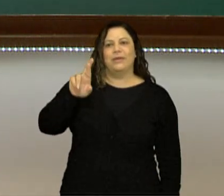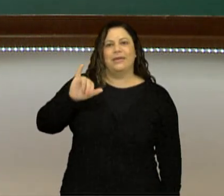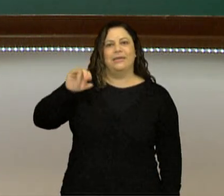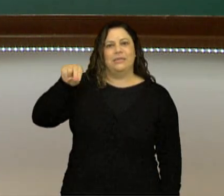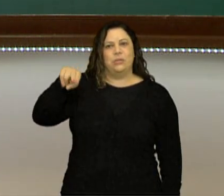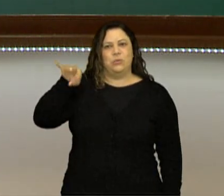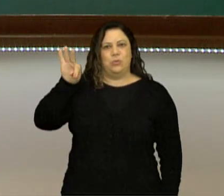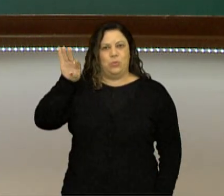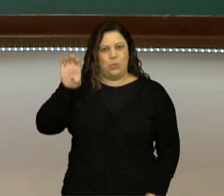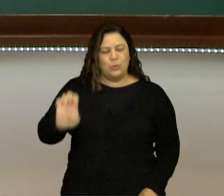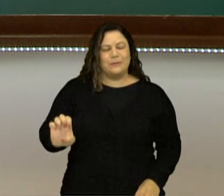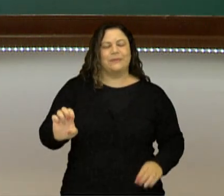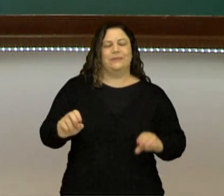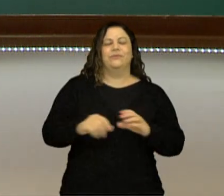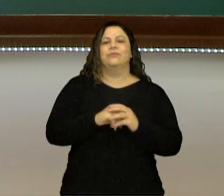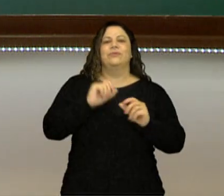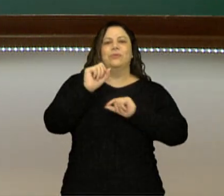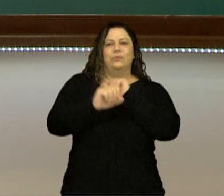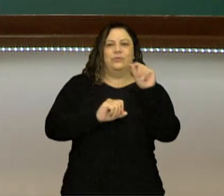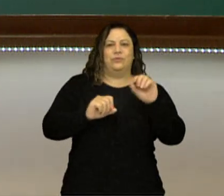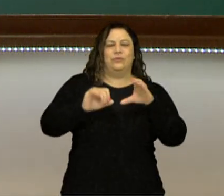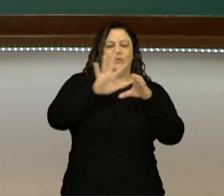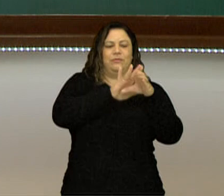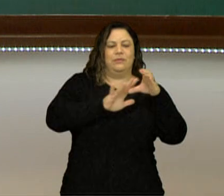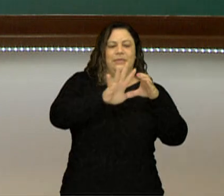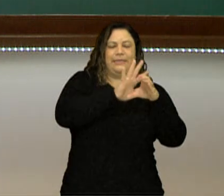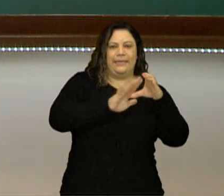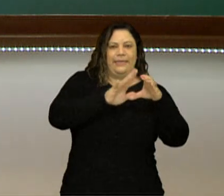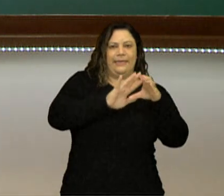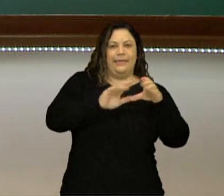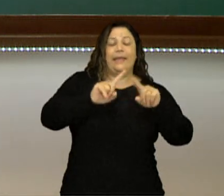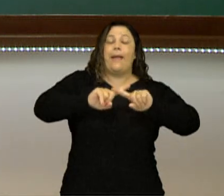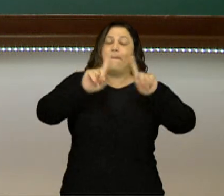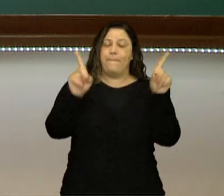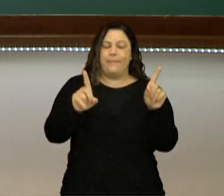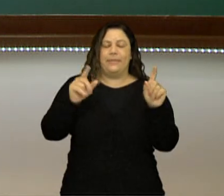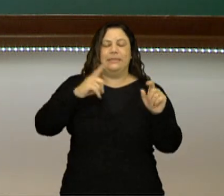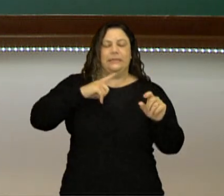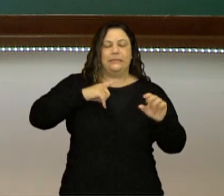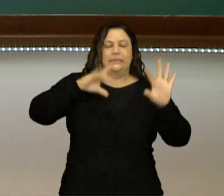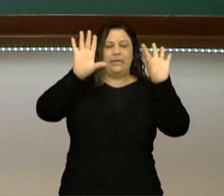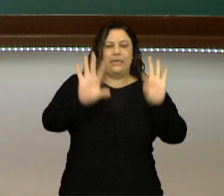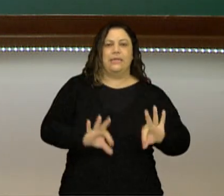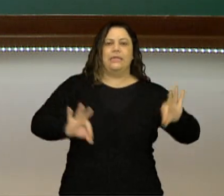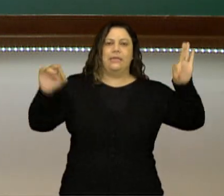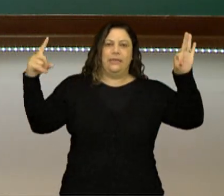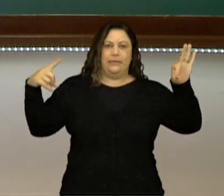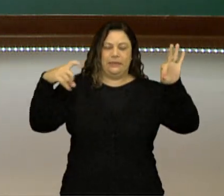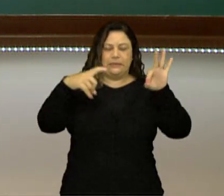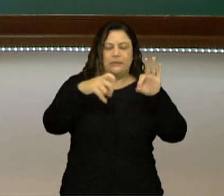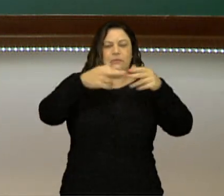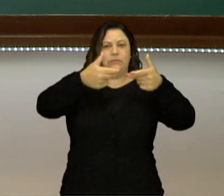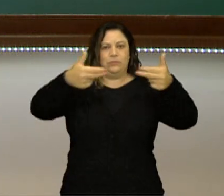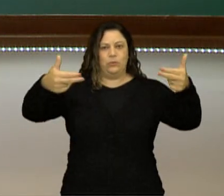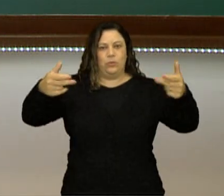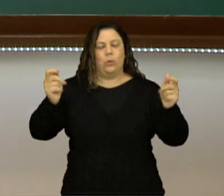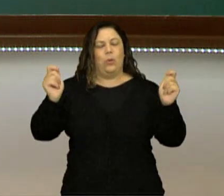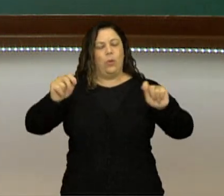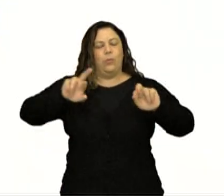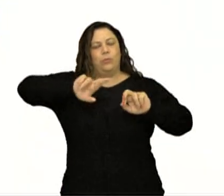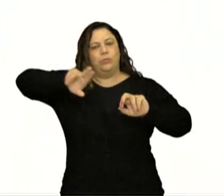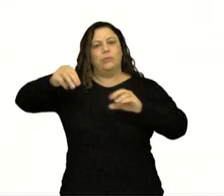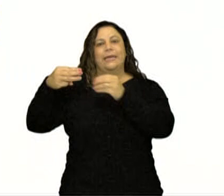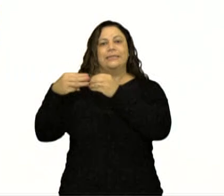aqui renovar e tal. Agora, a nível de produzir gametas, somente aí em organismos que produzem espermatozoides, óvulos e outras